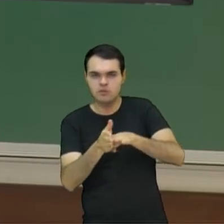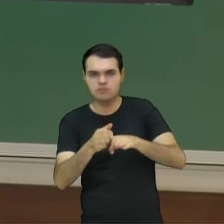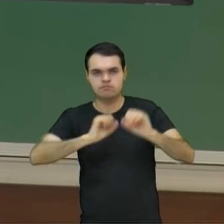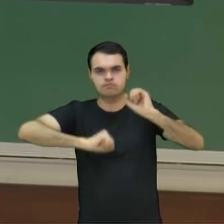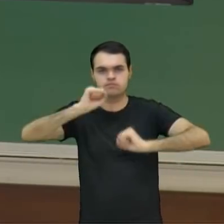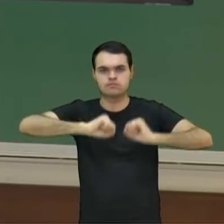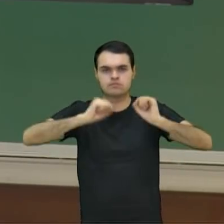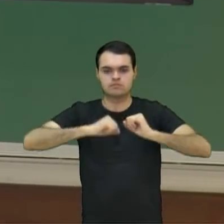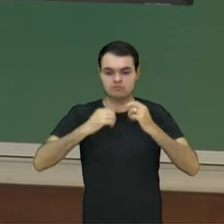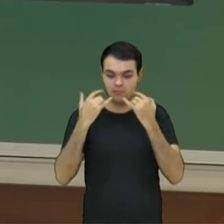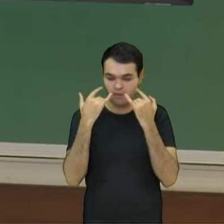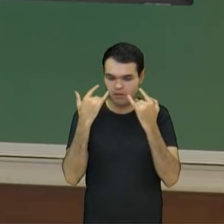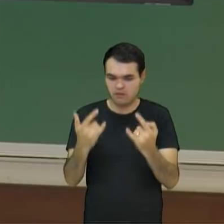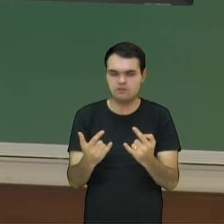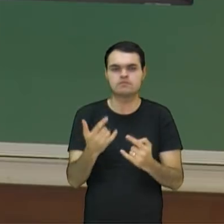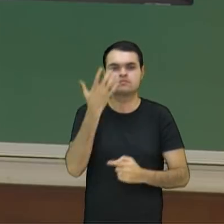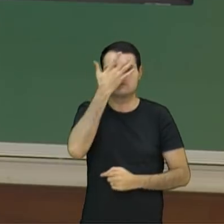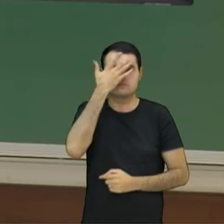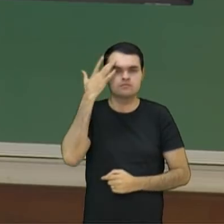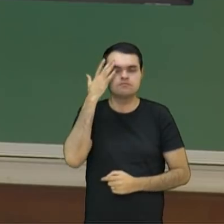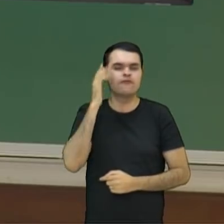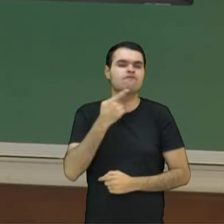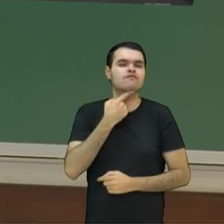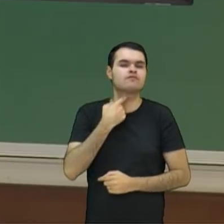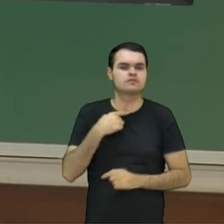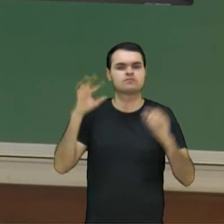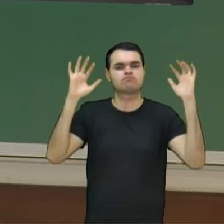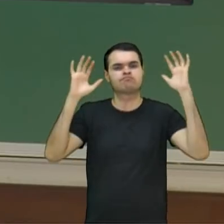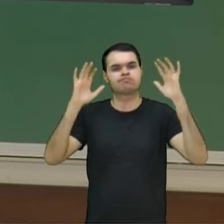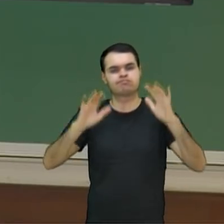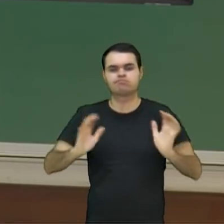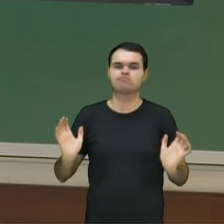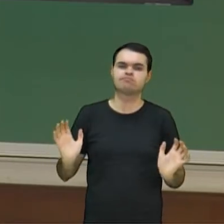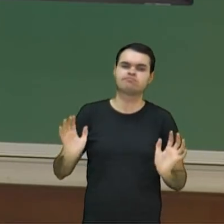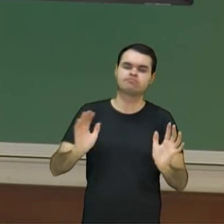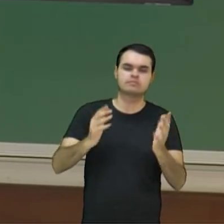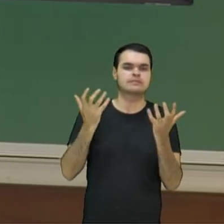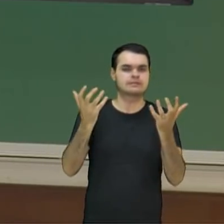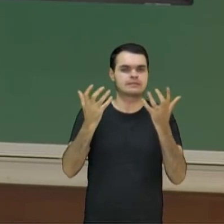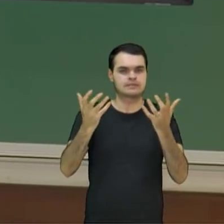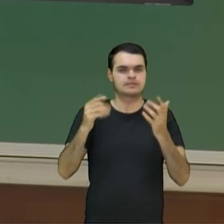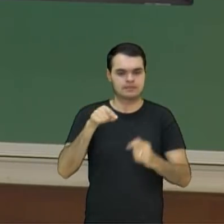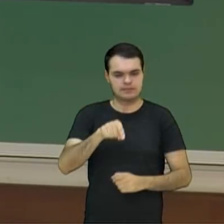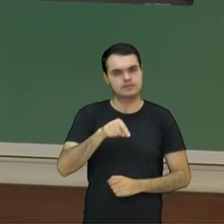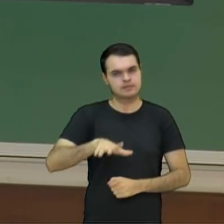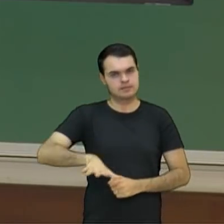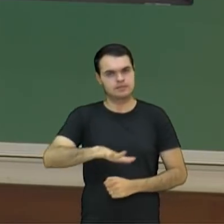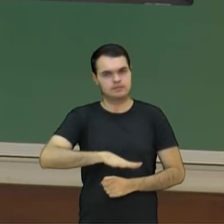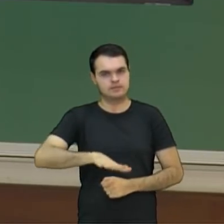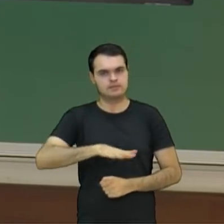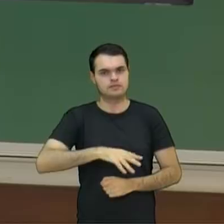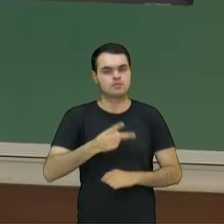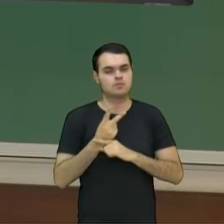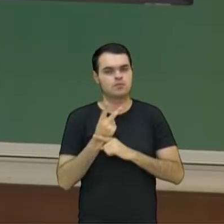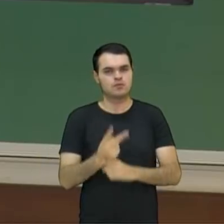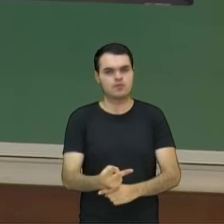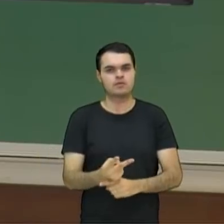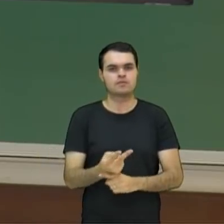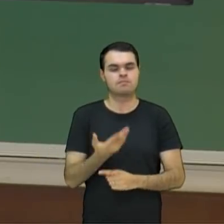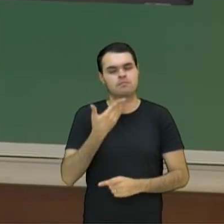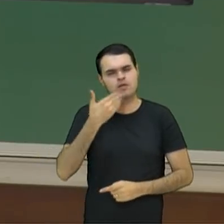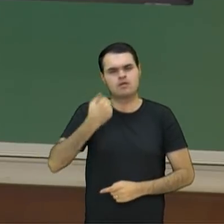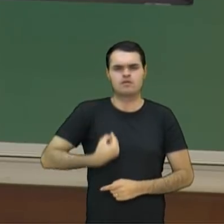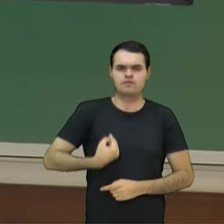uma atração populacional nessas áreas. Ou seja, muita gente querendo ir para esses espaços em busca das melhores condições